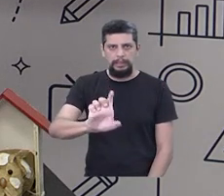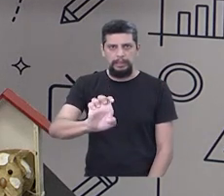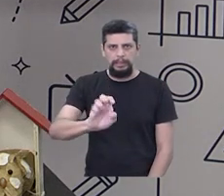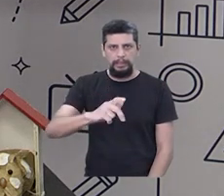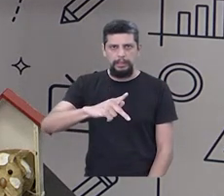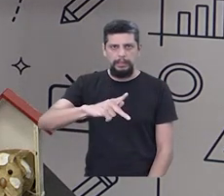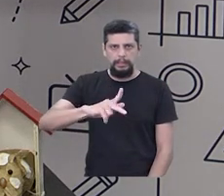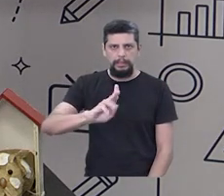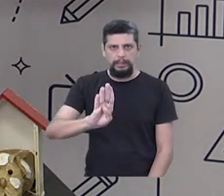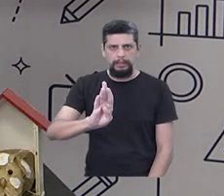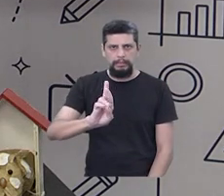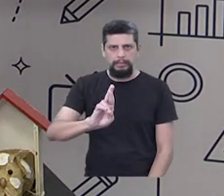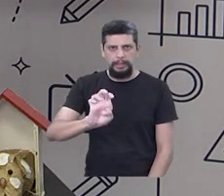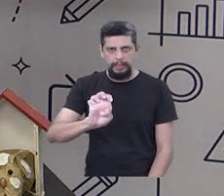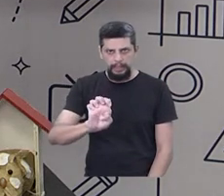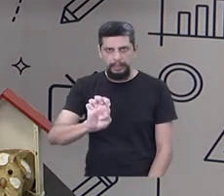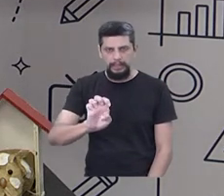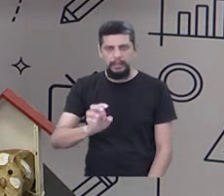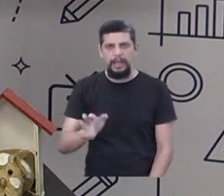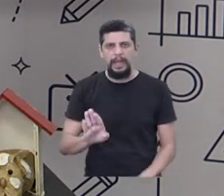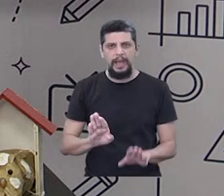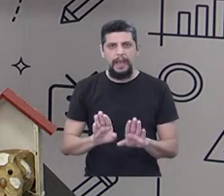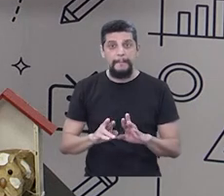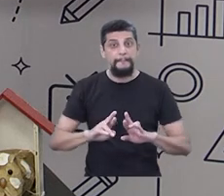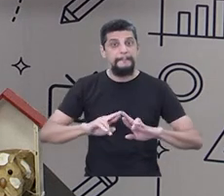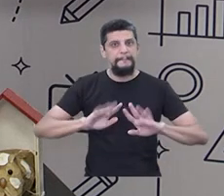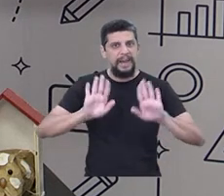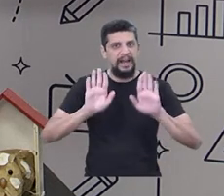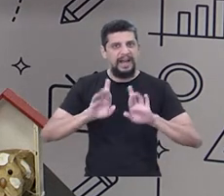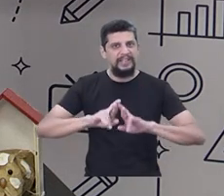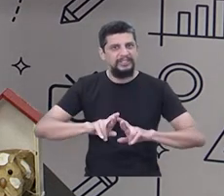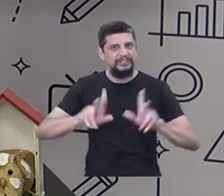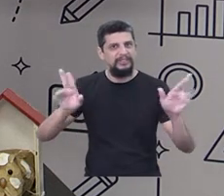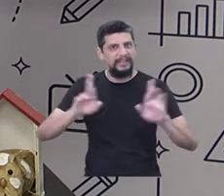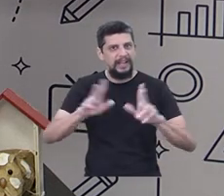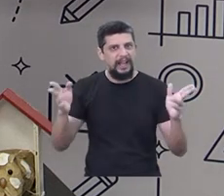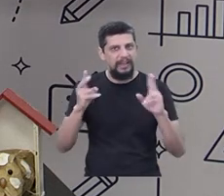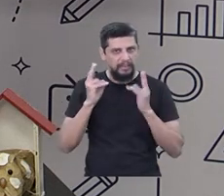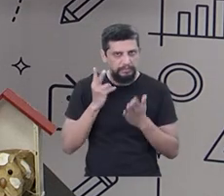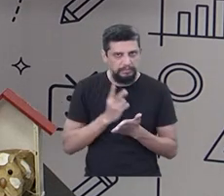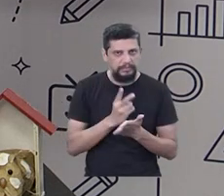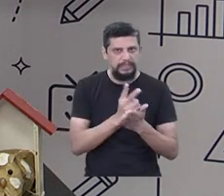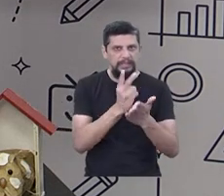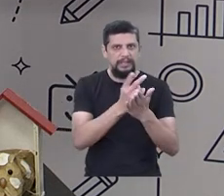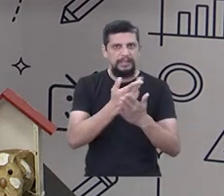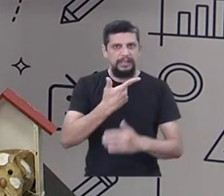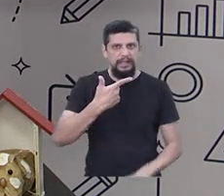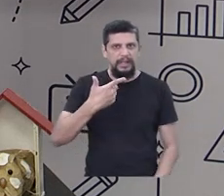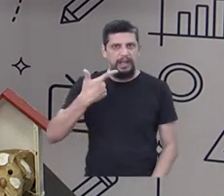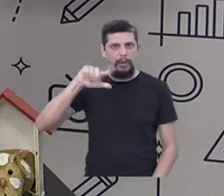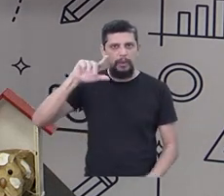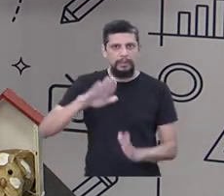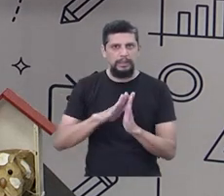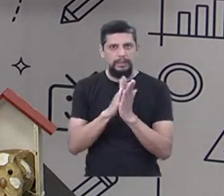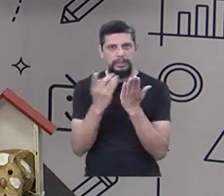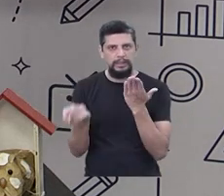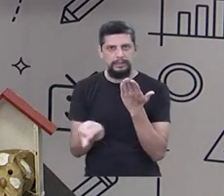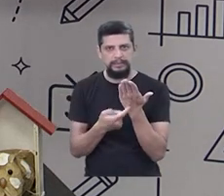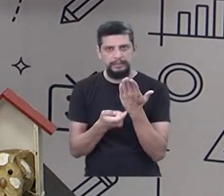confundem coelho com lebre, mas são diferentes. Vamos continuar, a próxima capa.